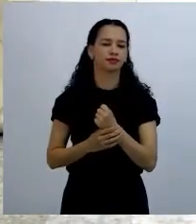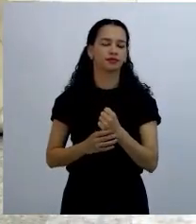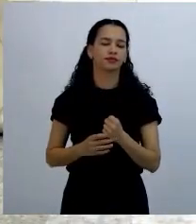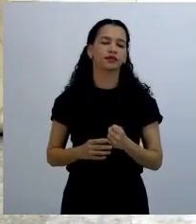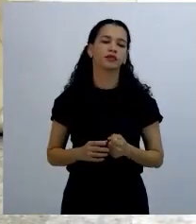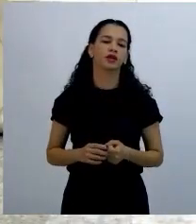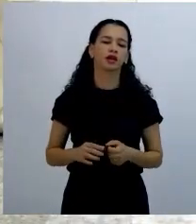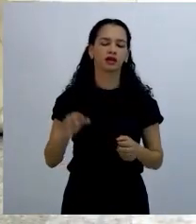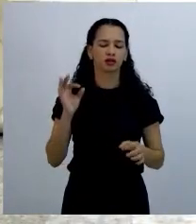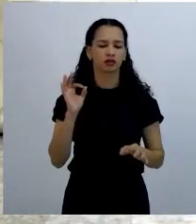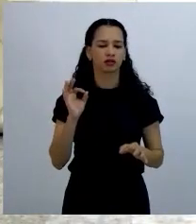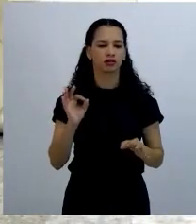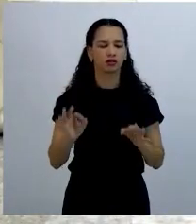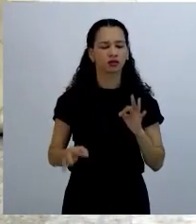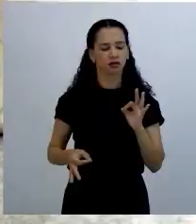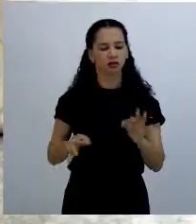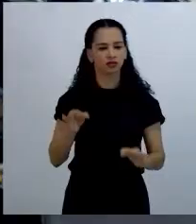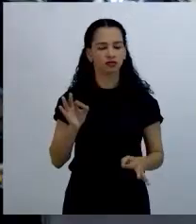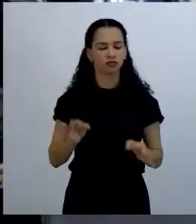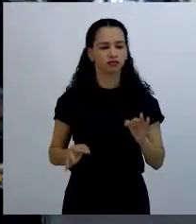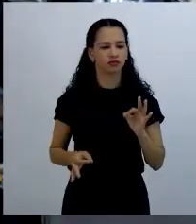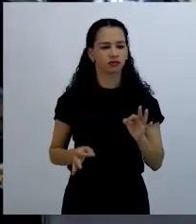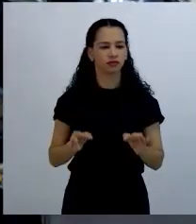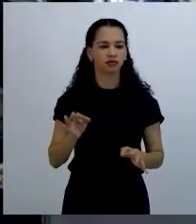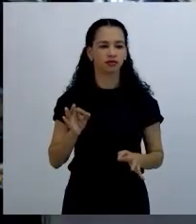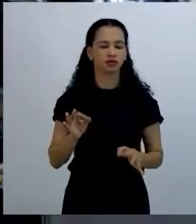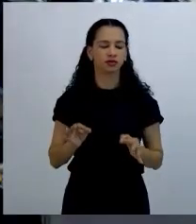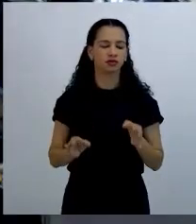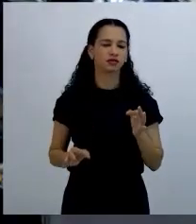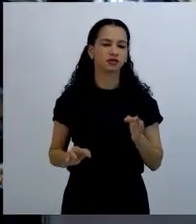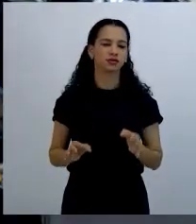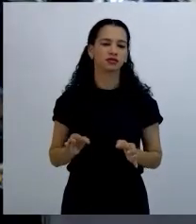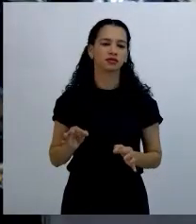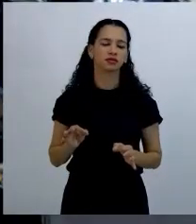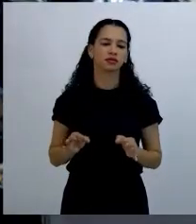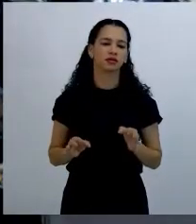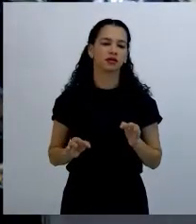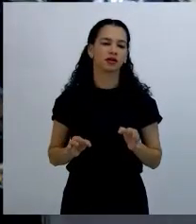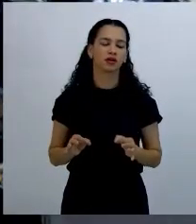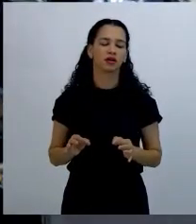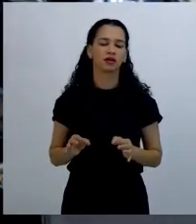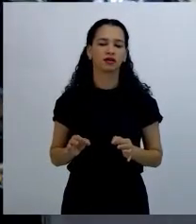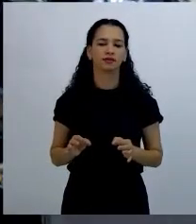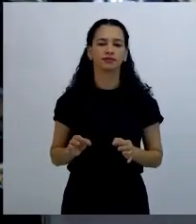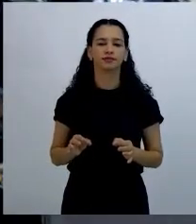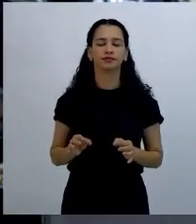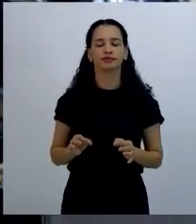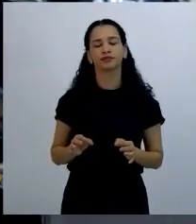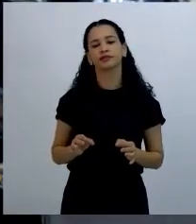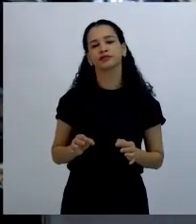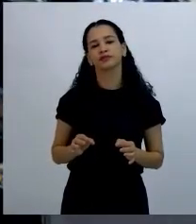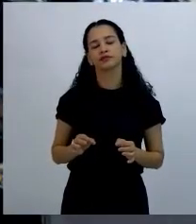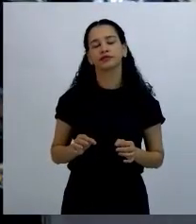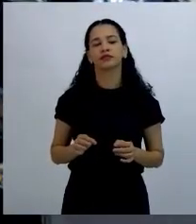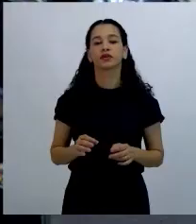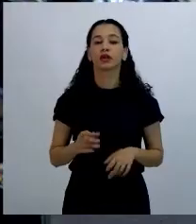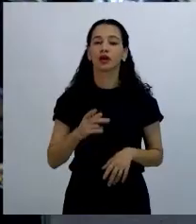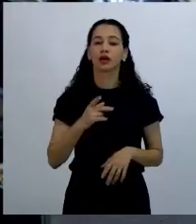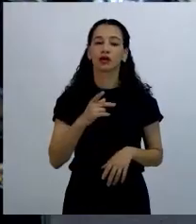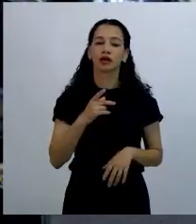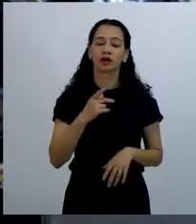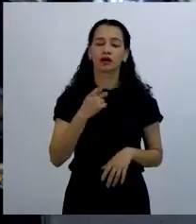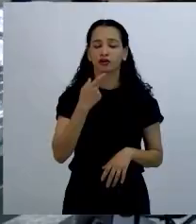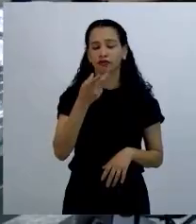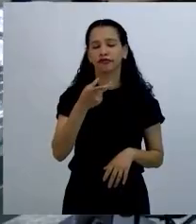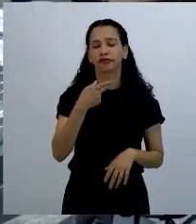tive saudades deste tempo tive saudades e quando eu comecei a ler o texto sagrado uma coisa me impressionou é